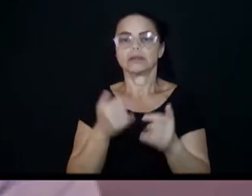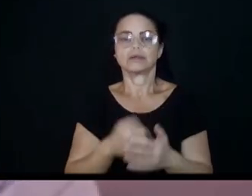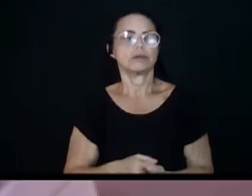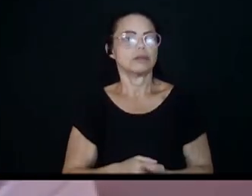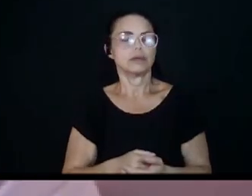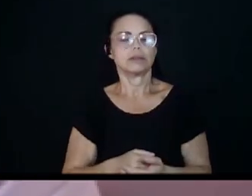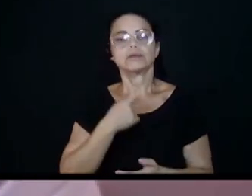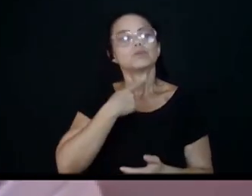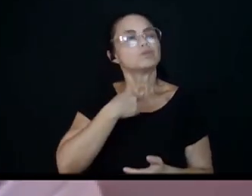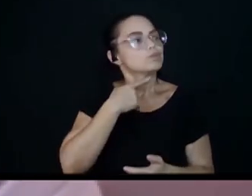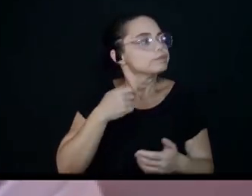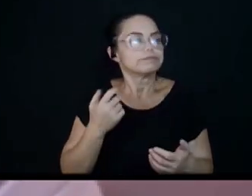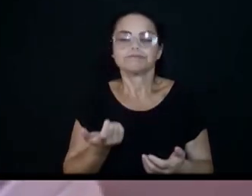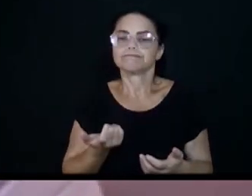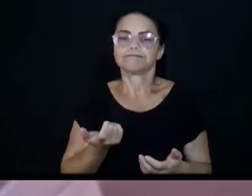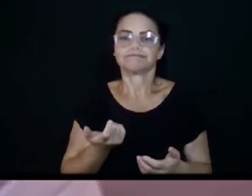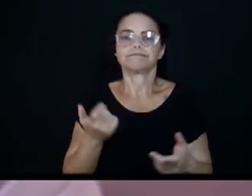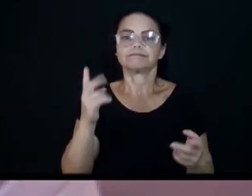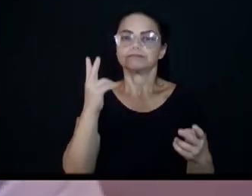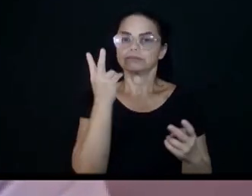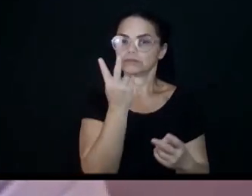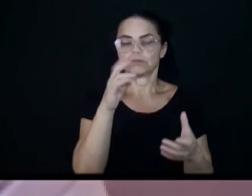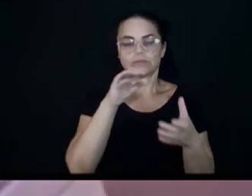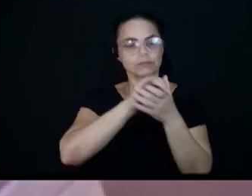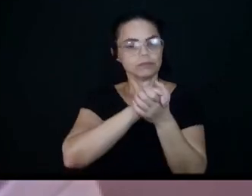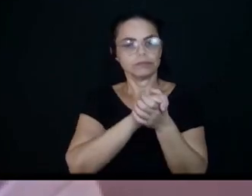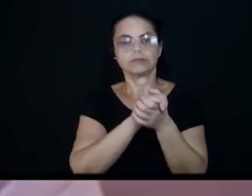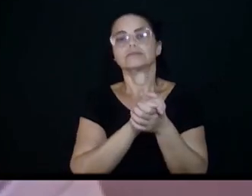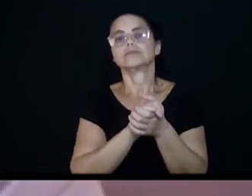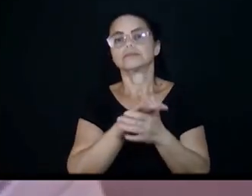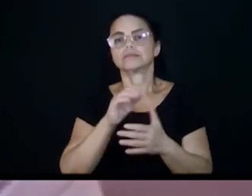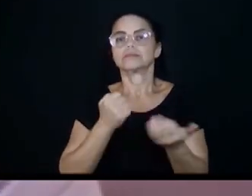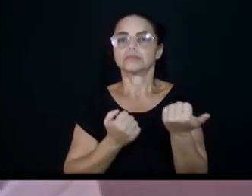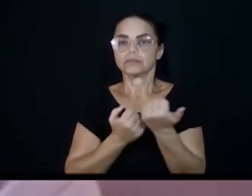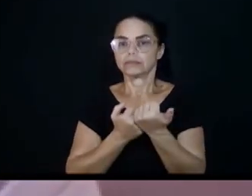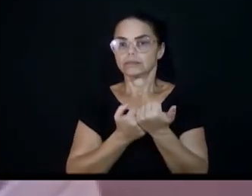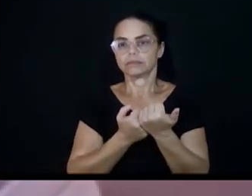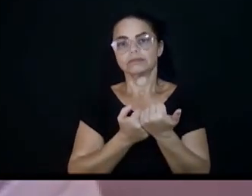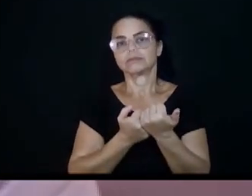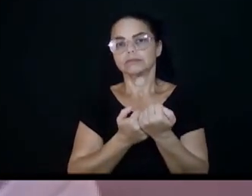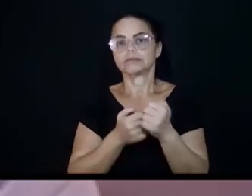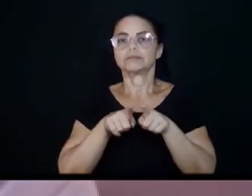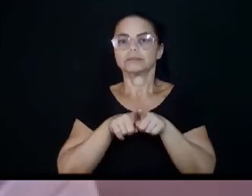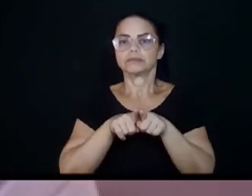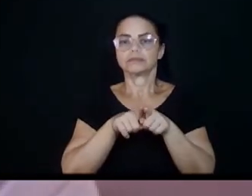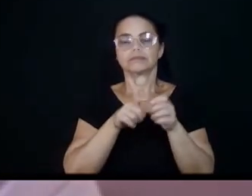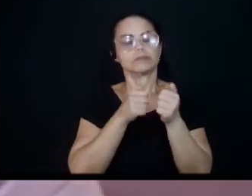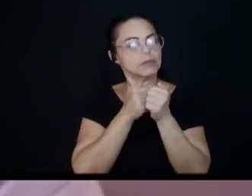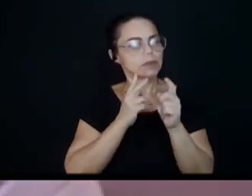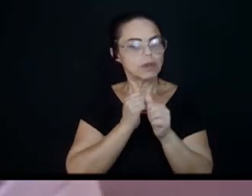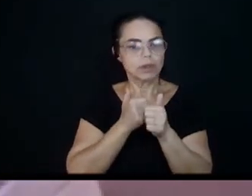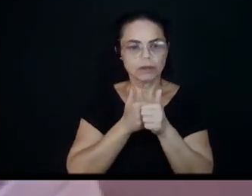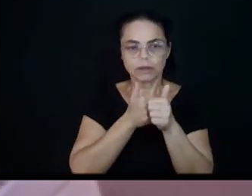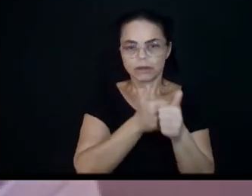do casal, a gente muitas vezes apoia, mas acompanha. Em todos os casos, há o acompanhamento.